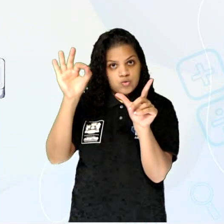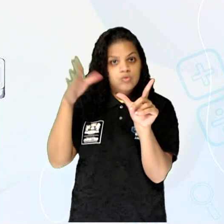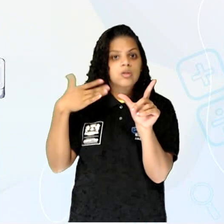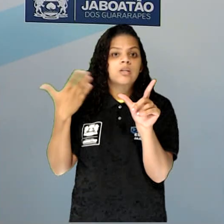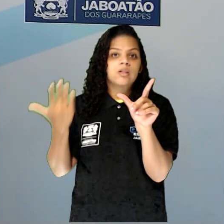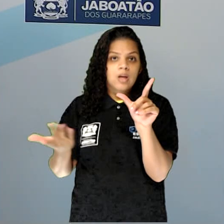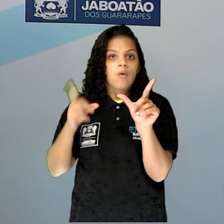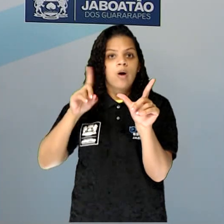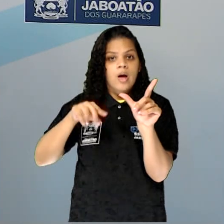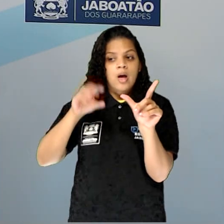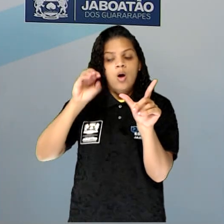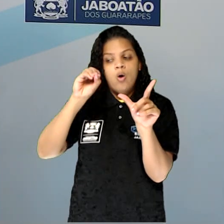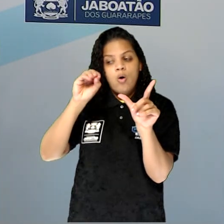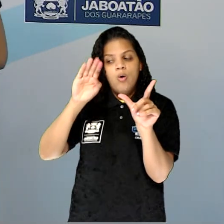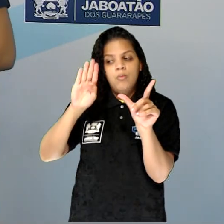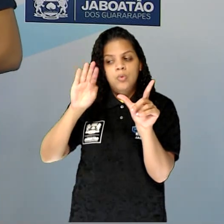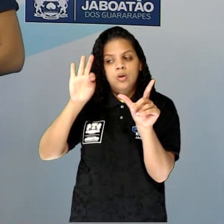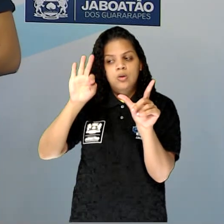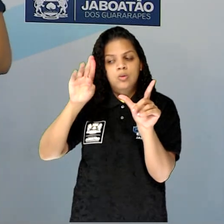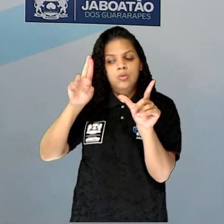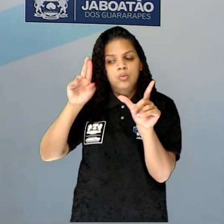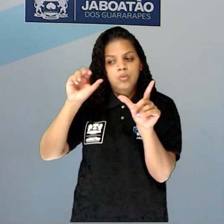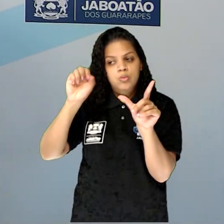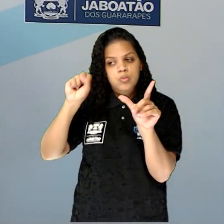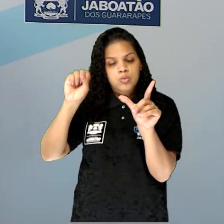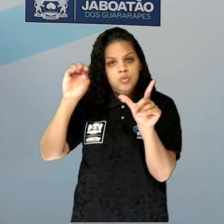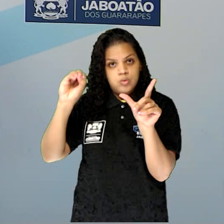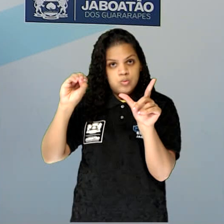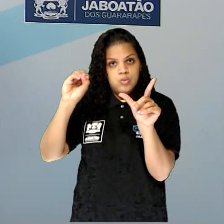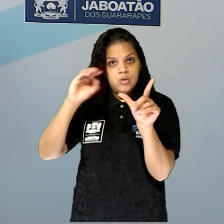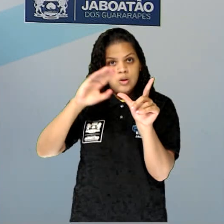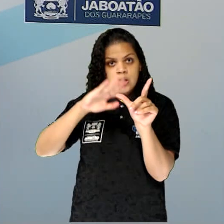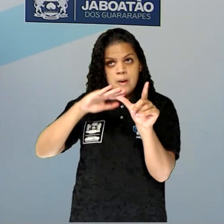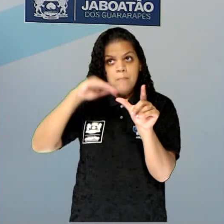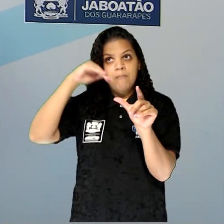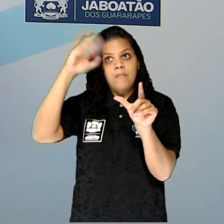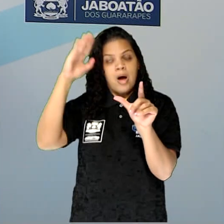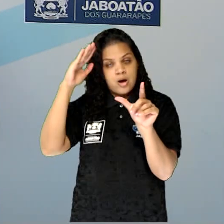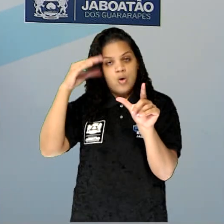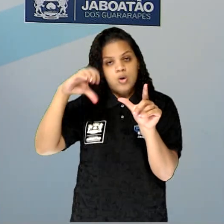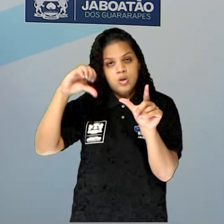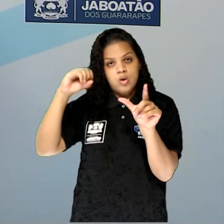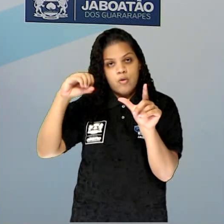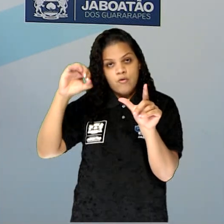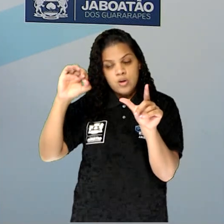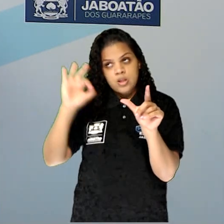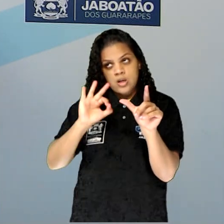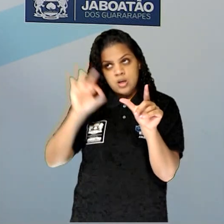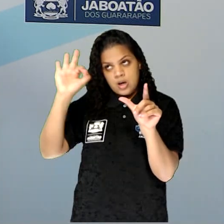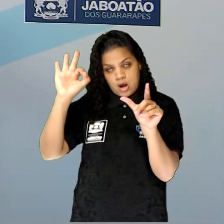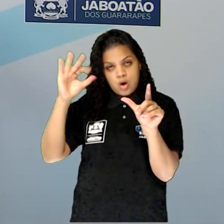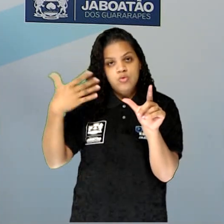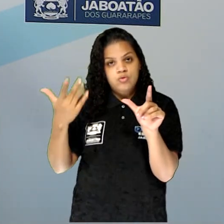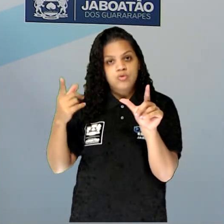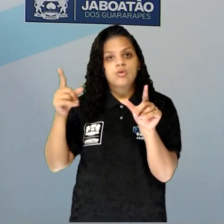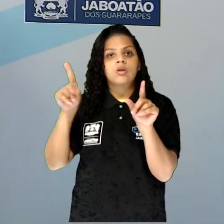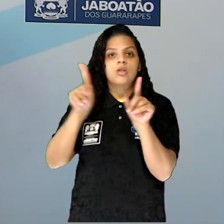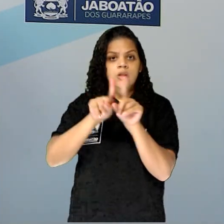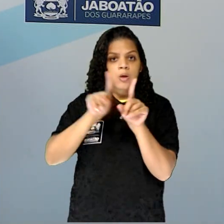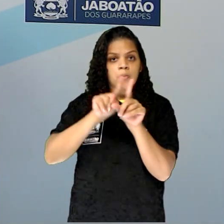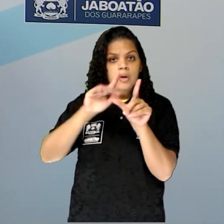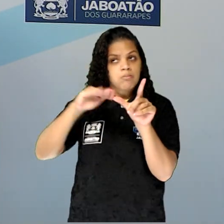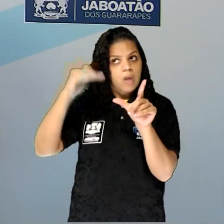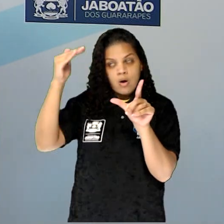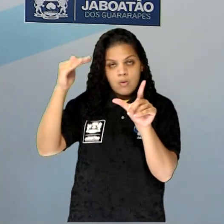portanto é um ângulo obtuso pois ele é maior que 90° maior que o ângulo reto